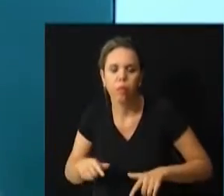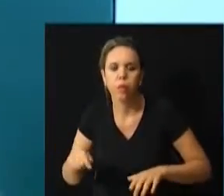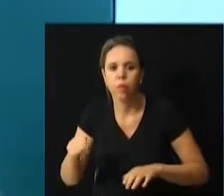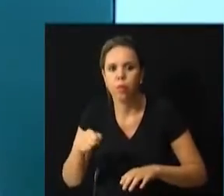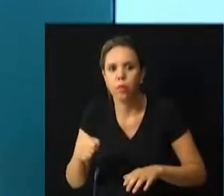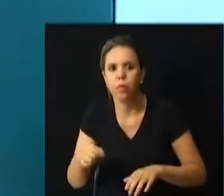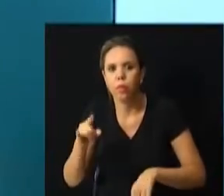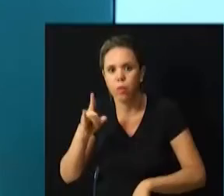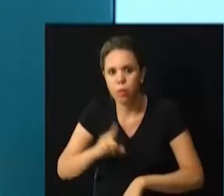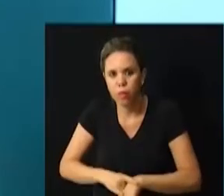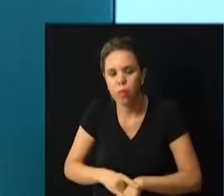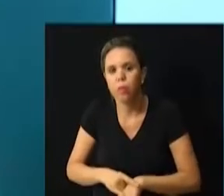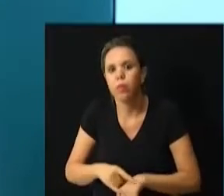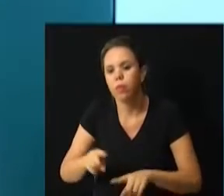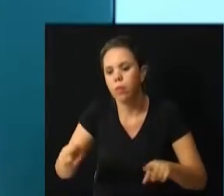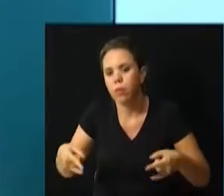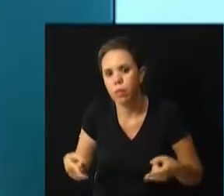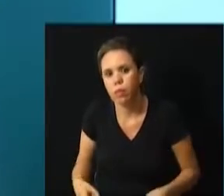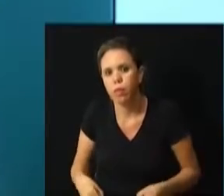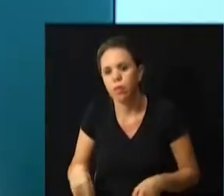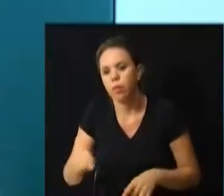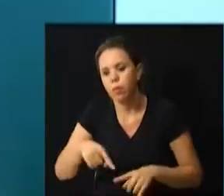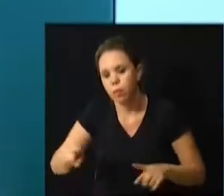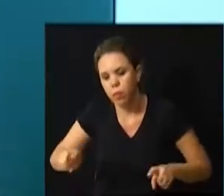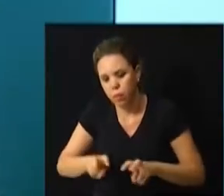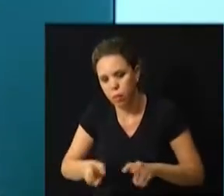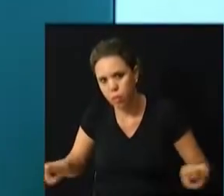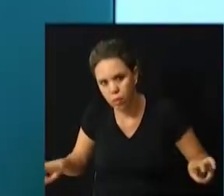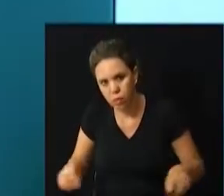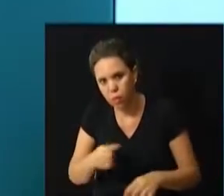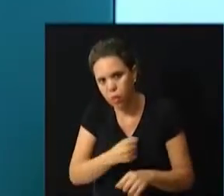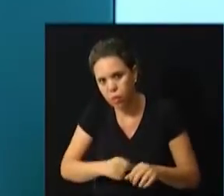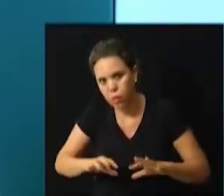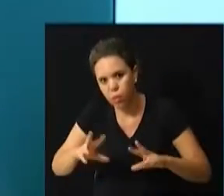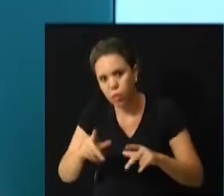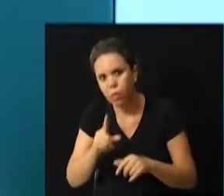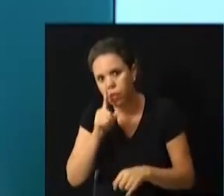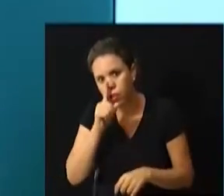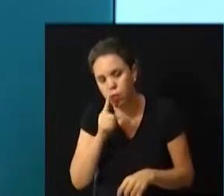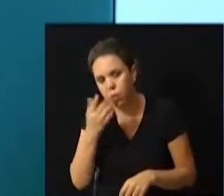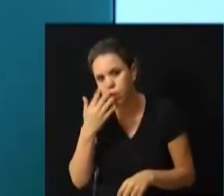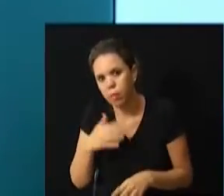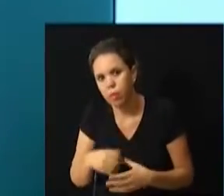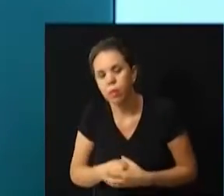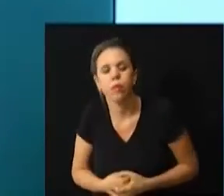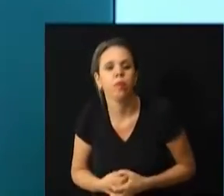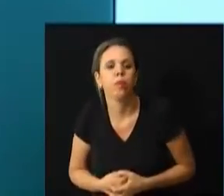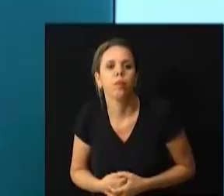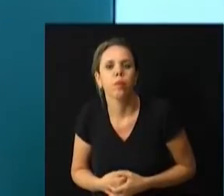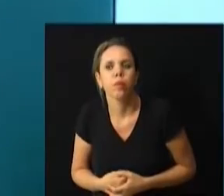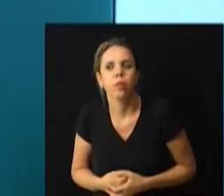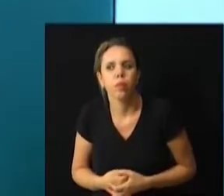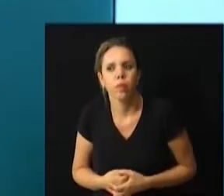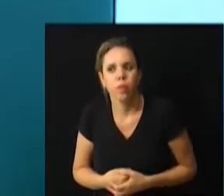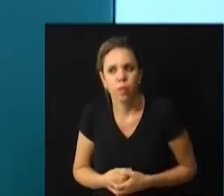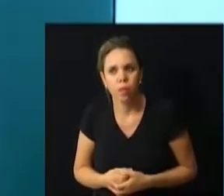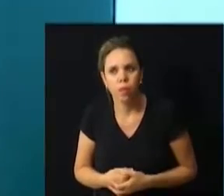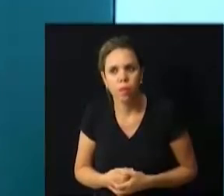a área de serviço, o banheiro, o quarto e a sala. A cozinha tem tudo de perigo para a criança,